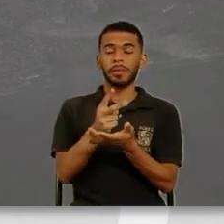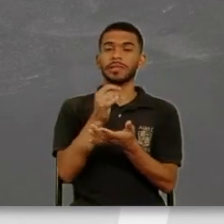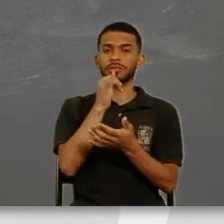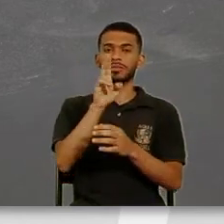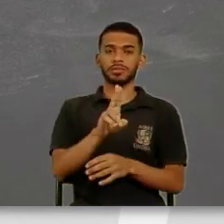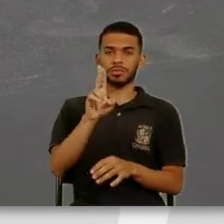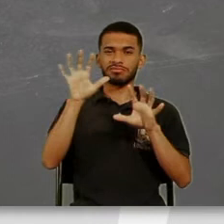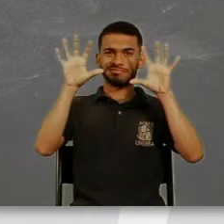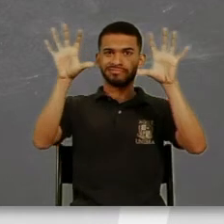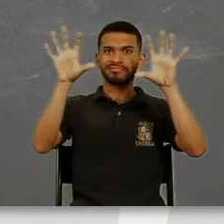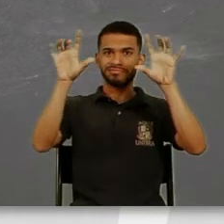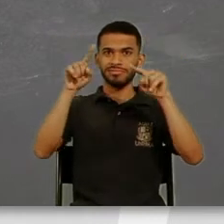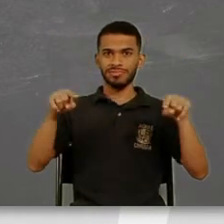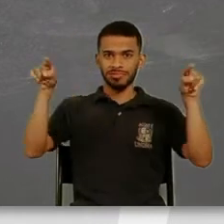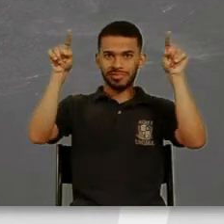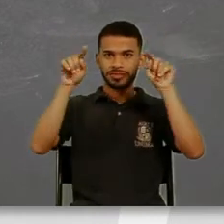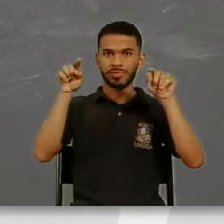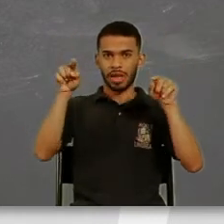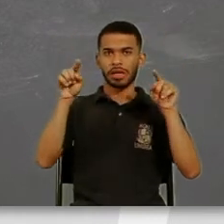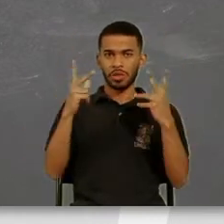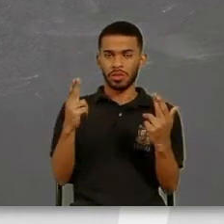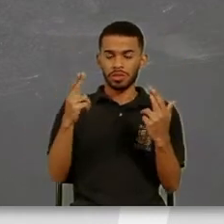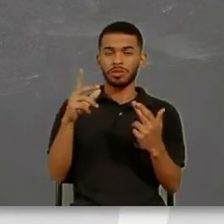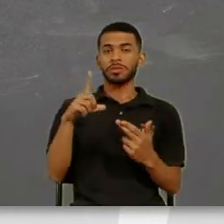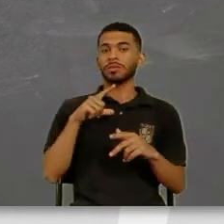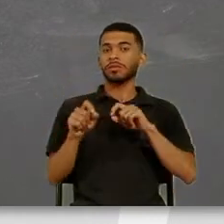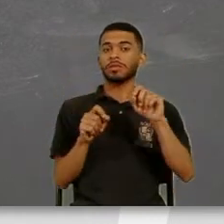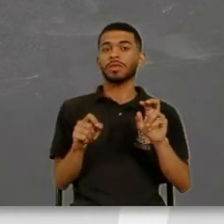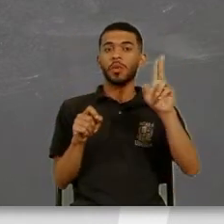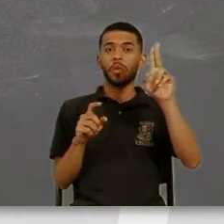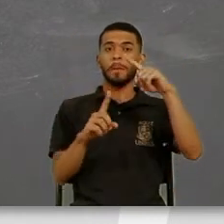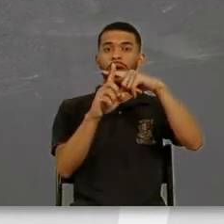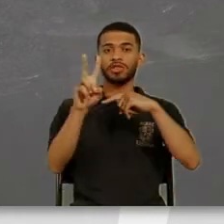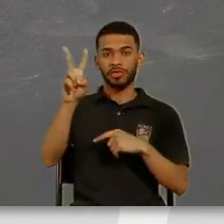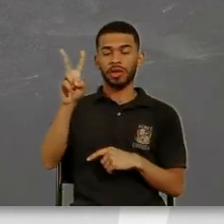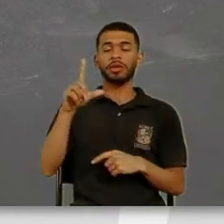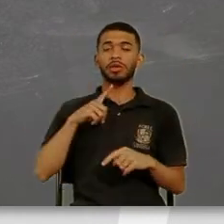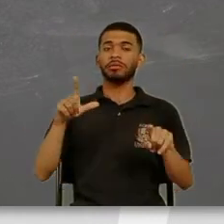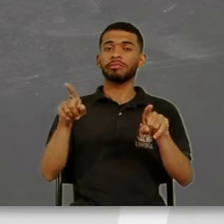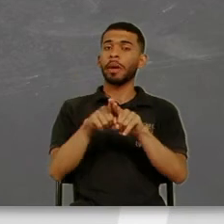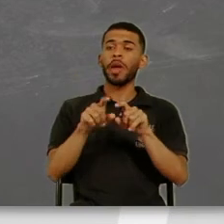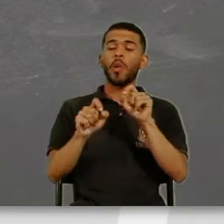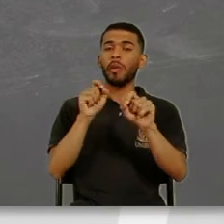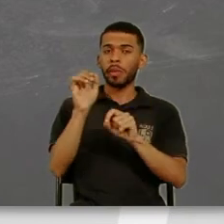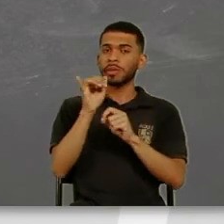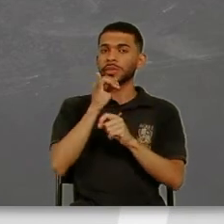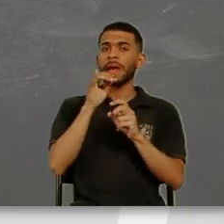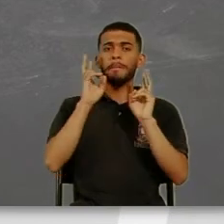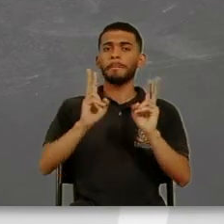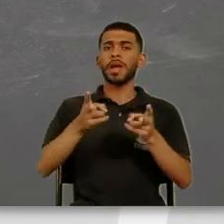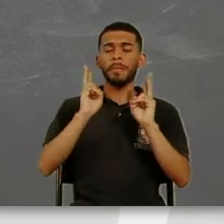tá? Essa operação, eu vou ter em U mais V, eu também posso dizer que é a mesma